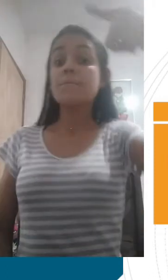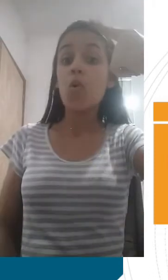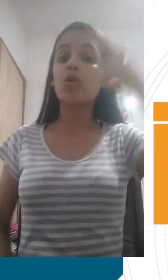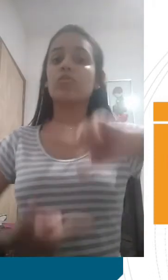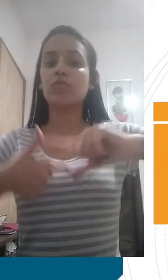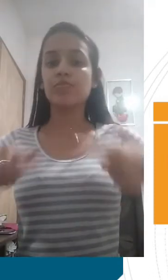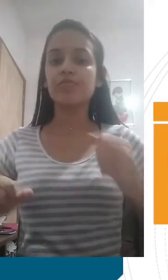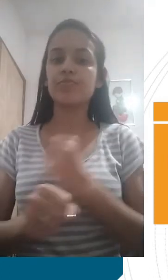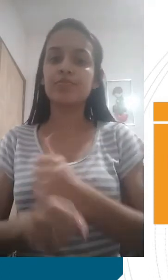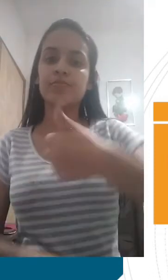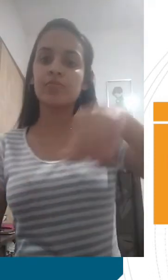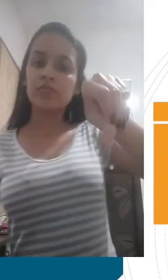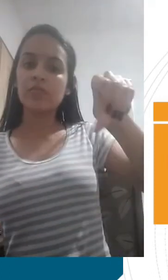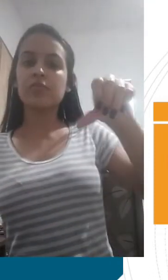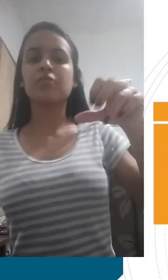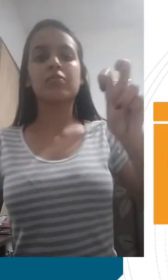Pós-modernismo,